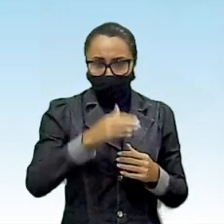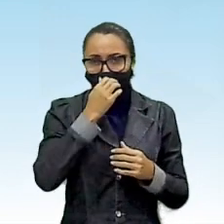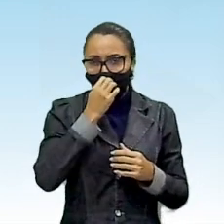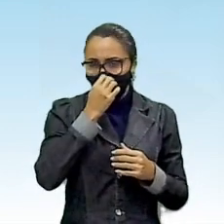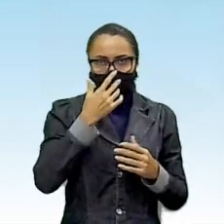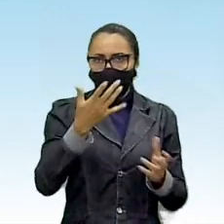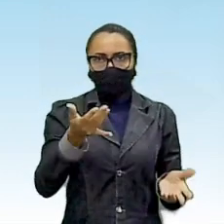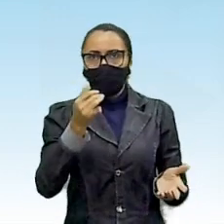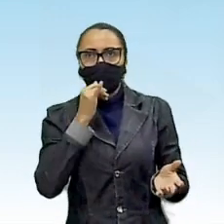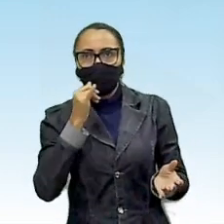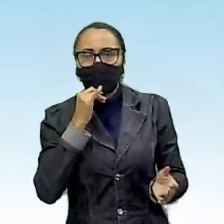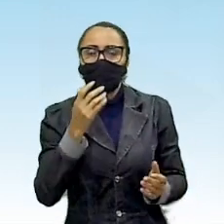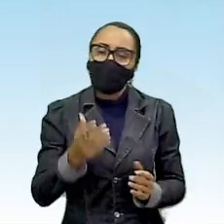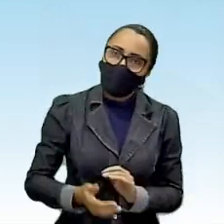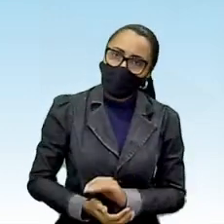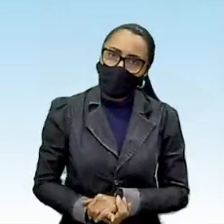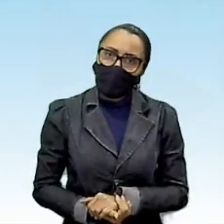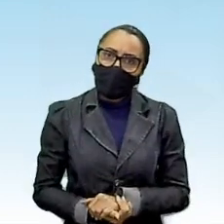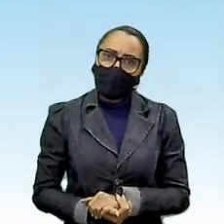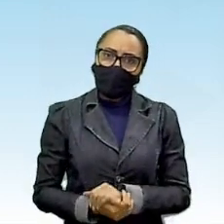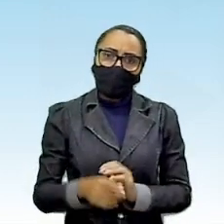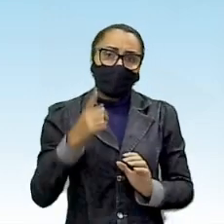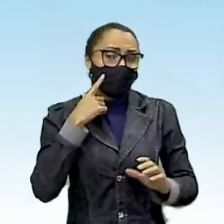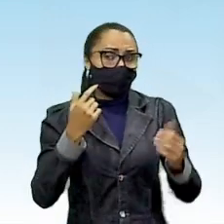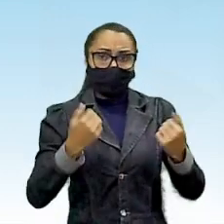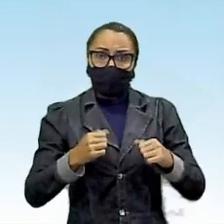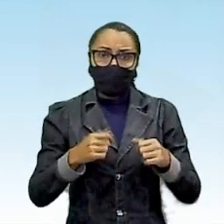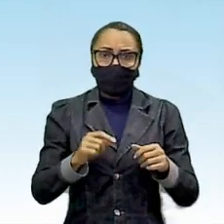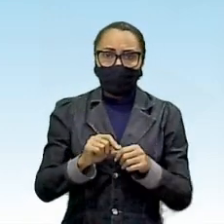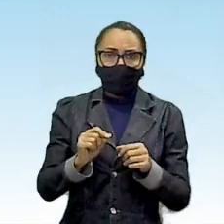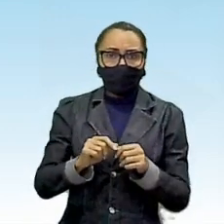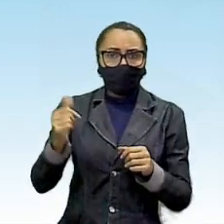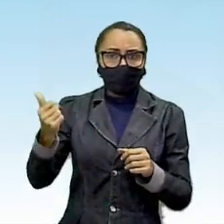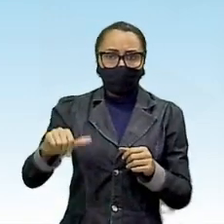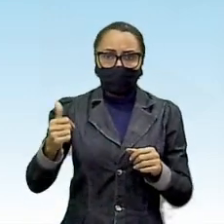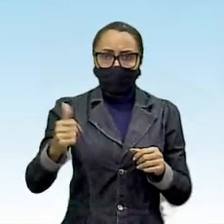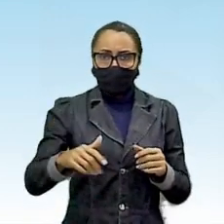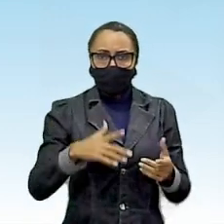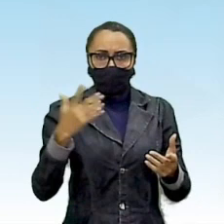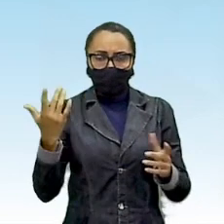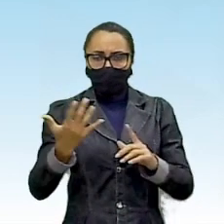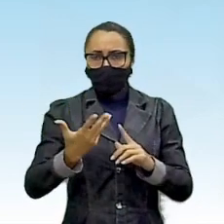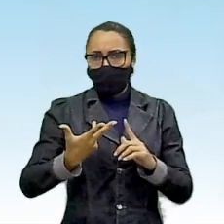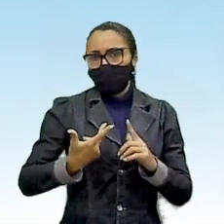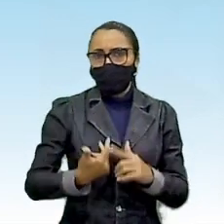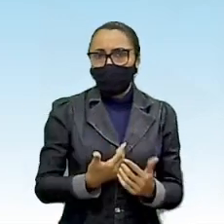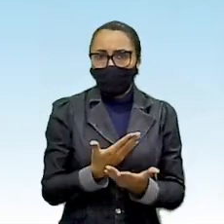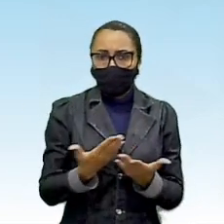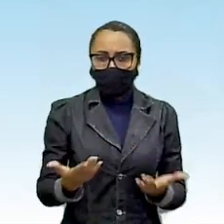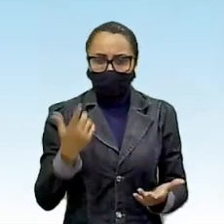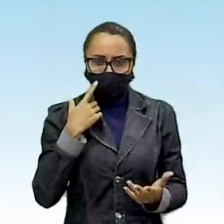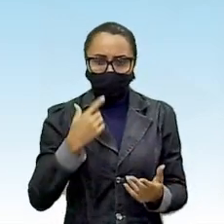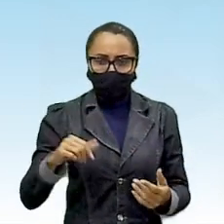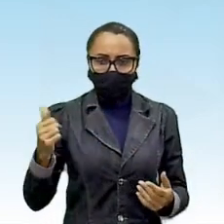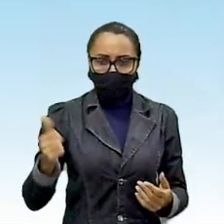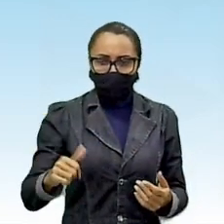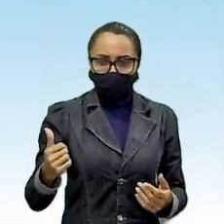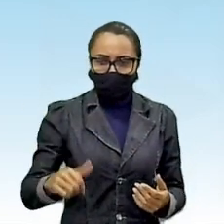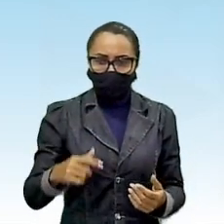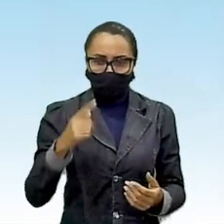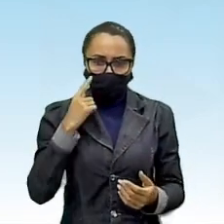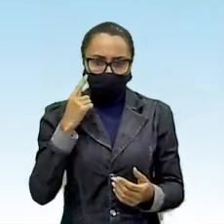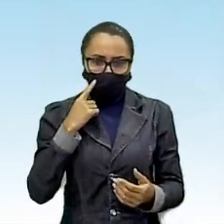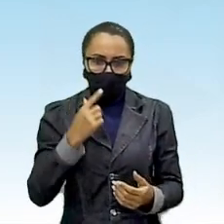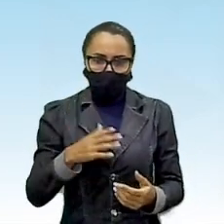por exemplo, eu não preciso fazer uma avaliação quantitativa, é apenas a avaliação qualitativa, eu já